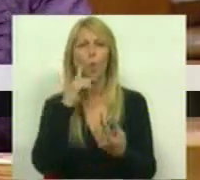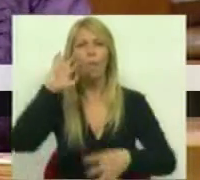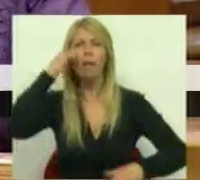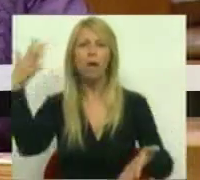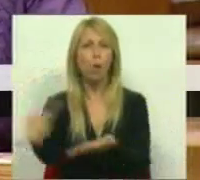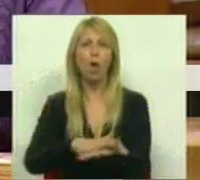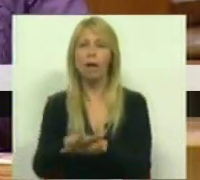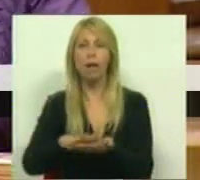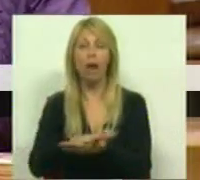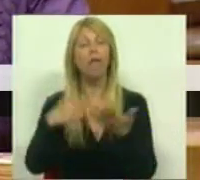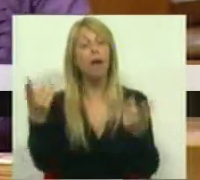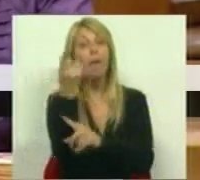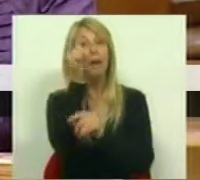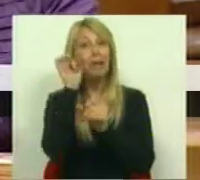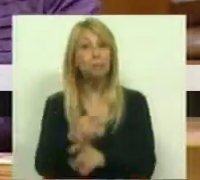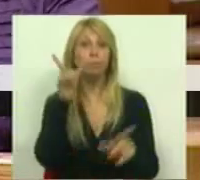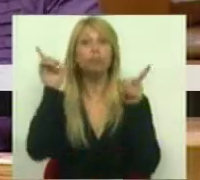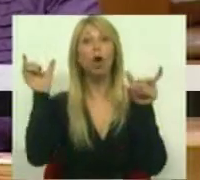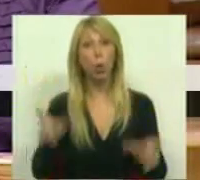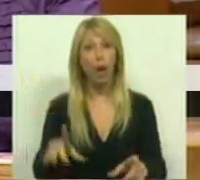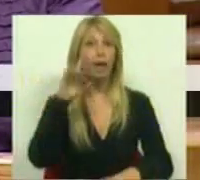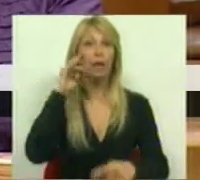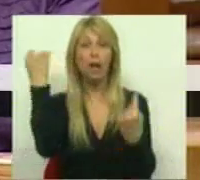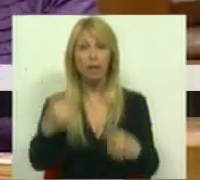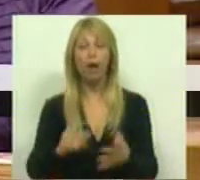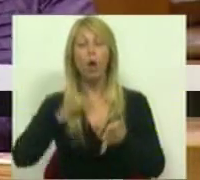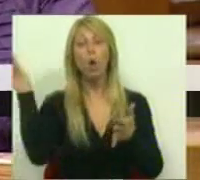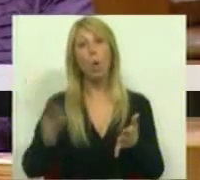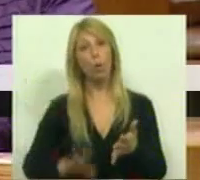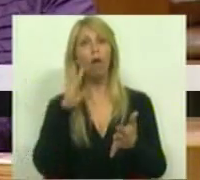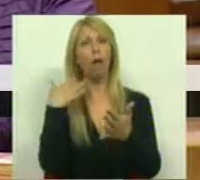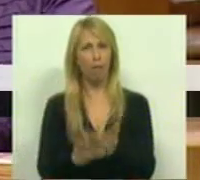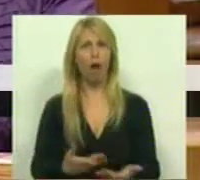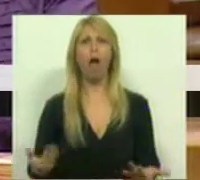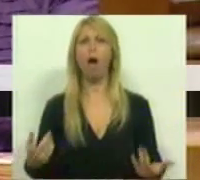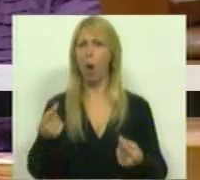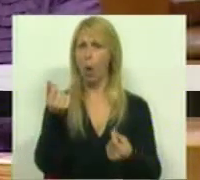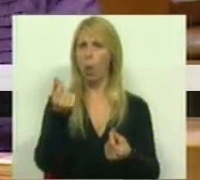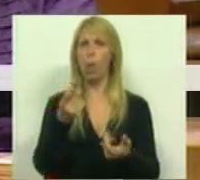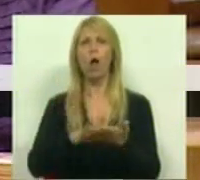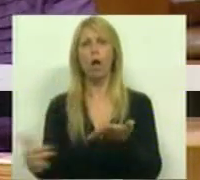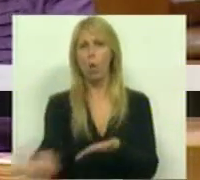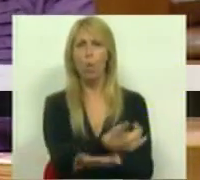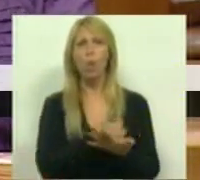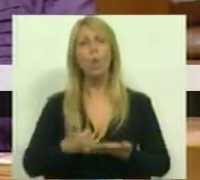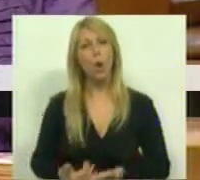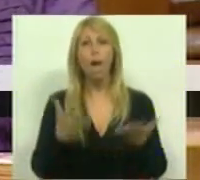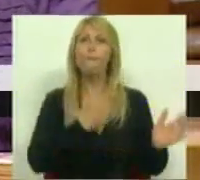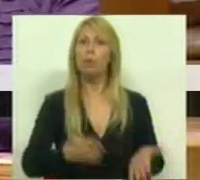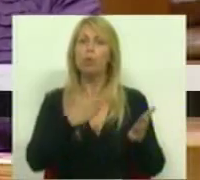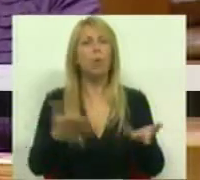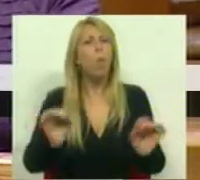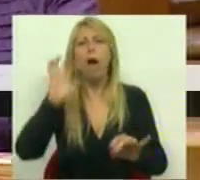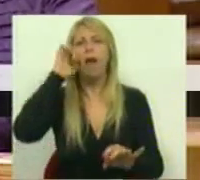de energia está regulado e garantido por contratos que garantem generosas rendas à produção. Não existe déficit